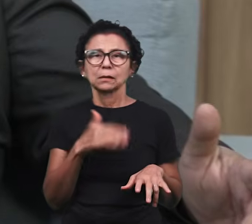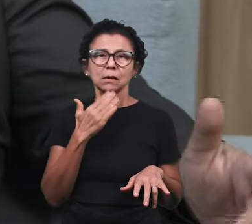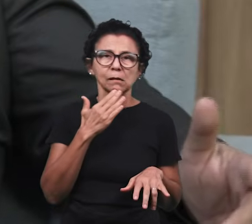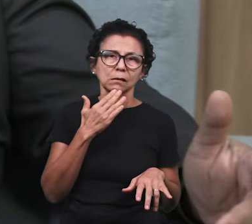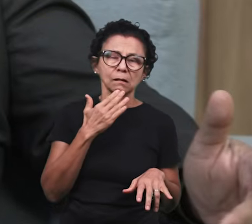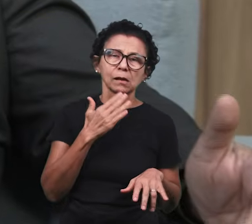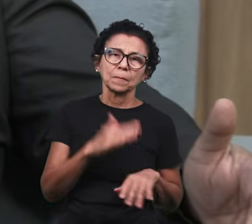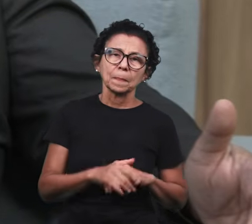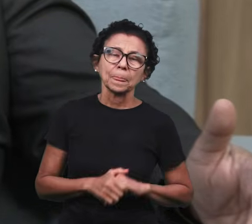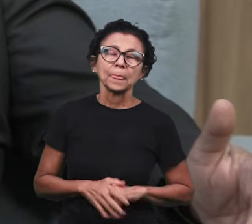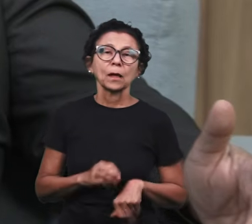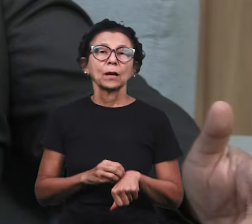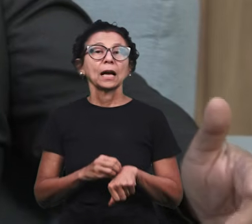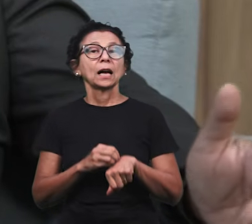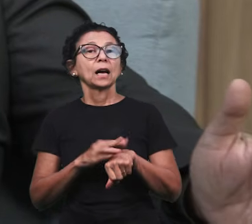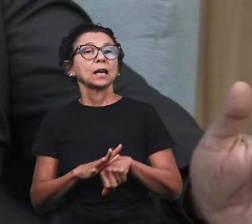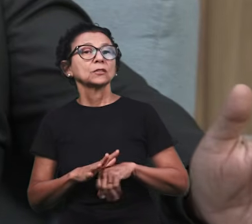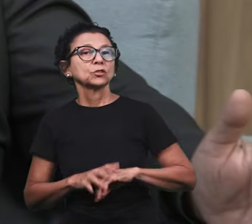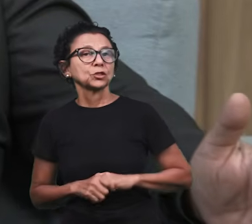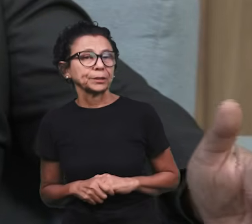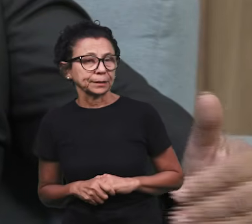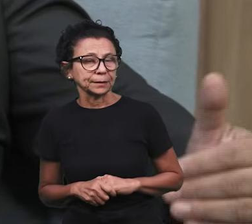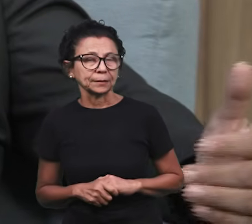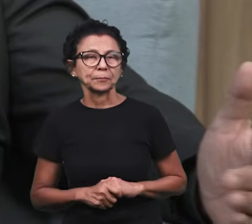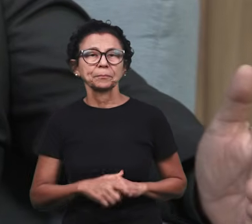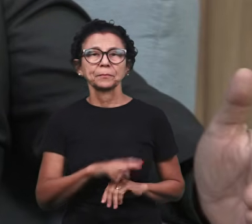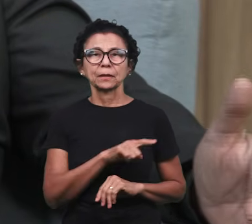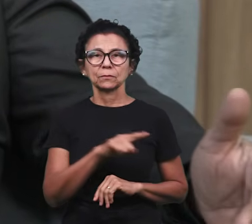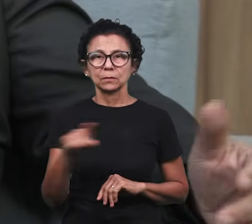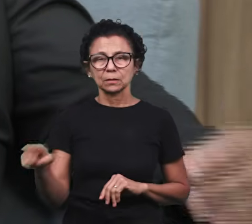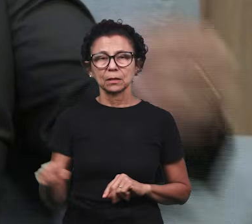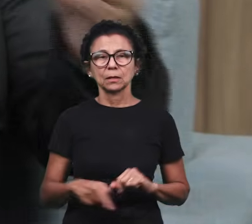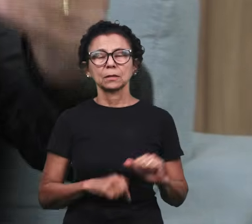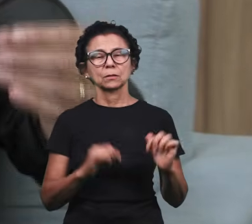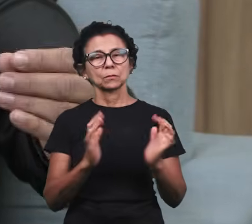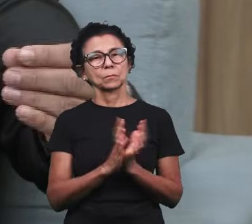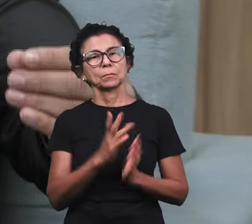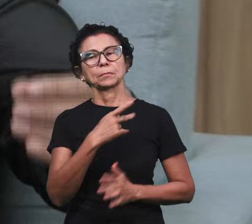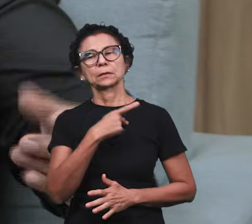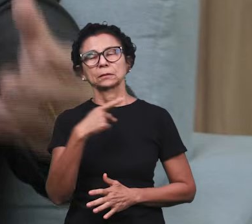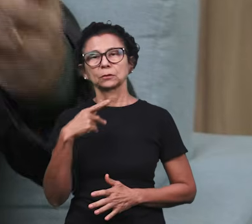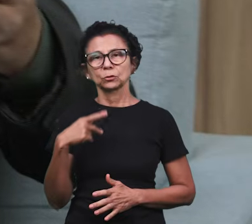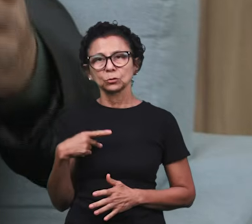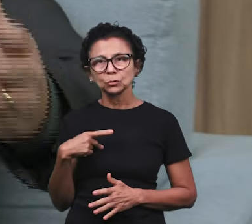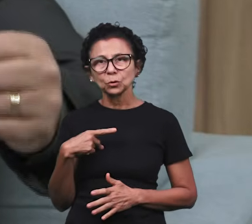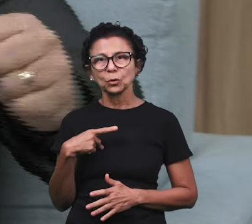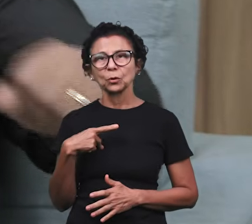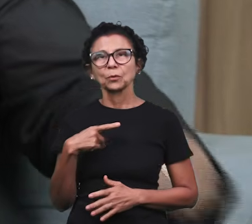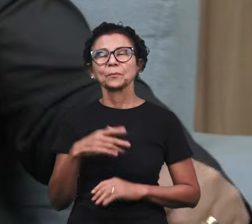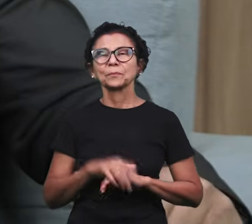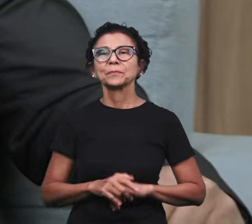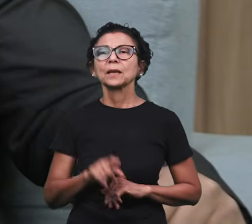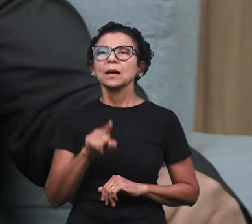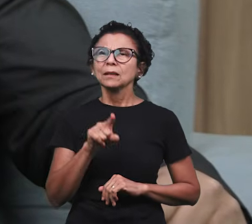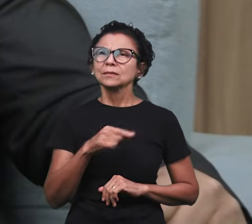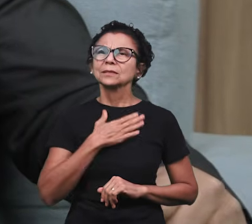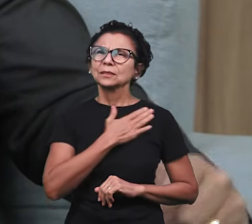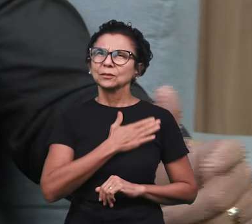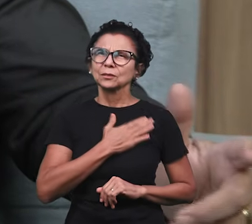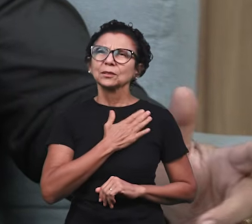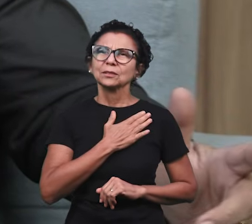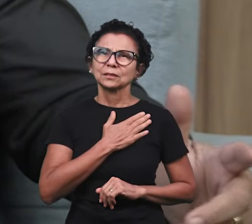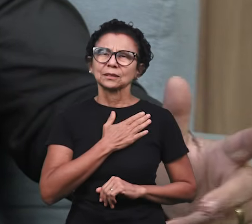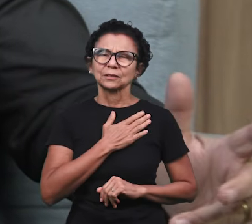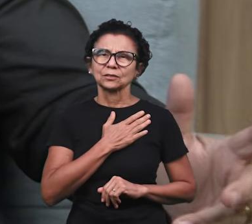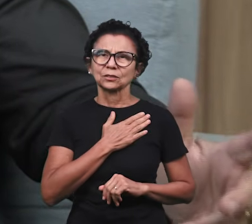que é recomendado? Né? Aí aos pastores, às igrejas, os irmãos que nos assistem, você gosta de assistir aqueles